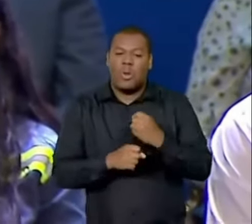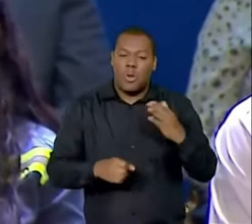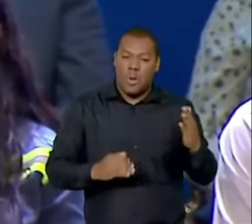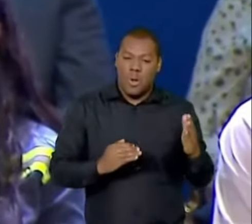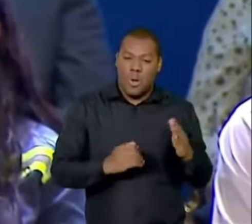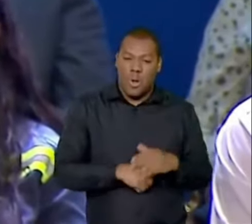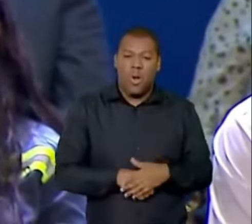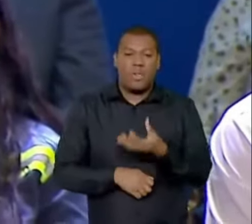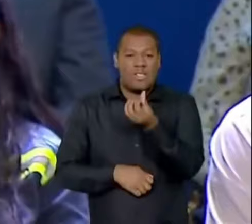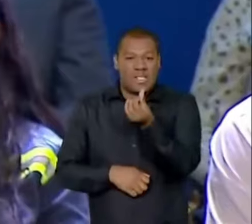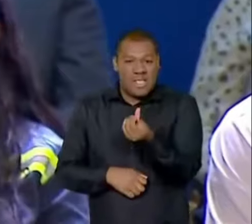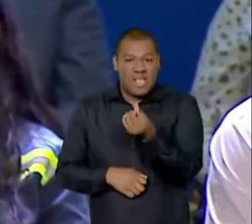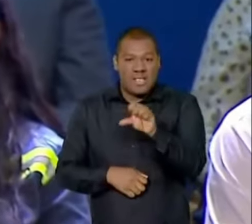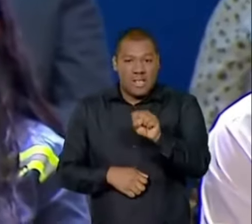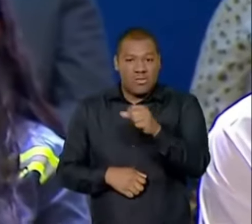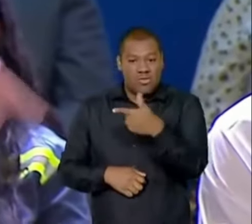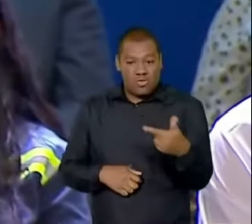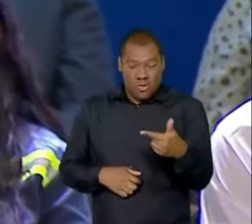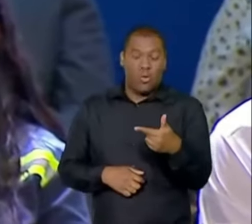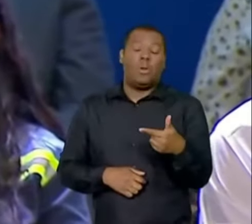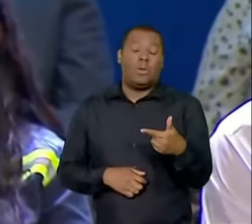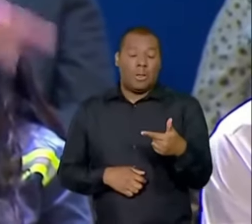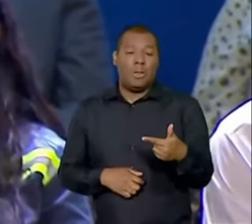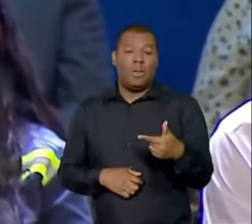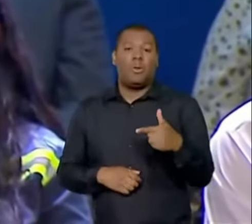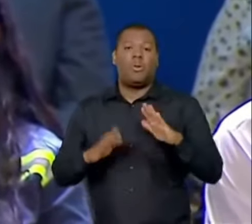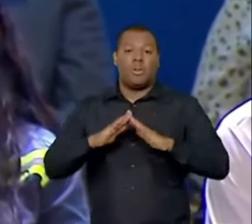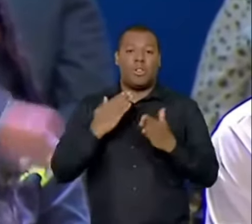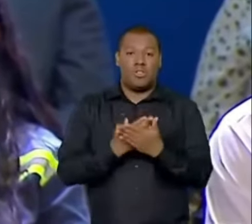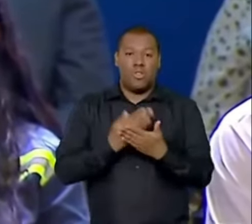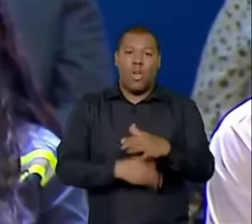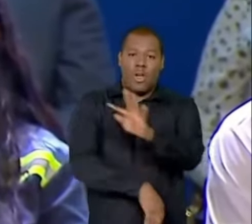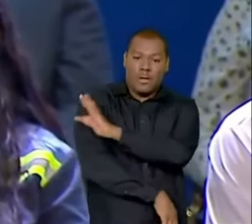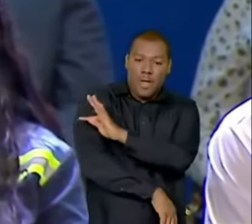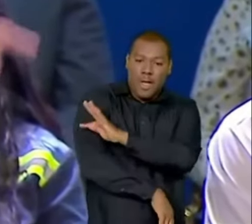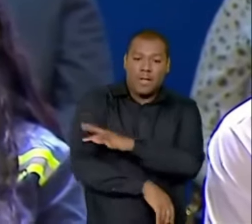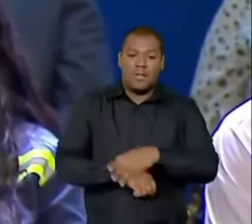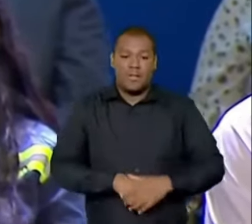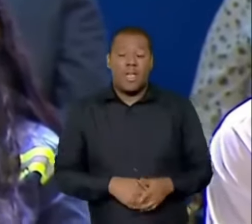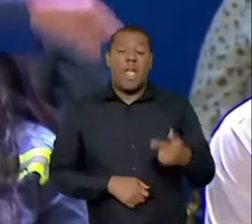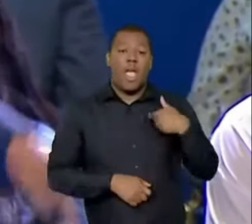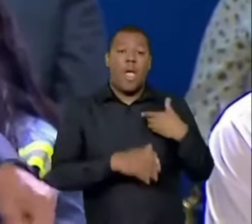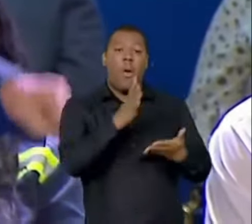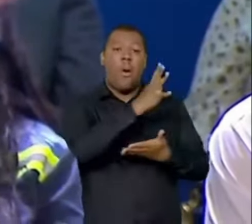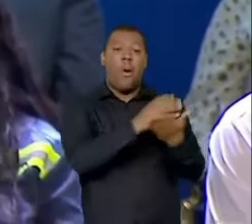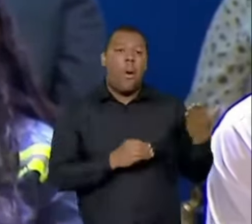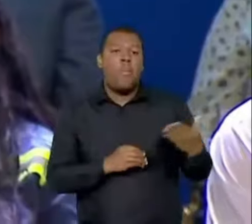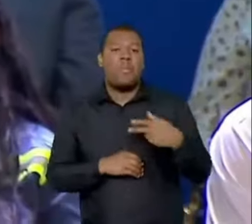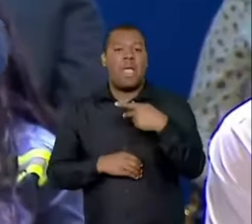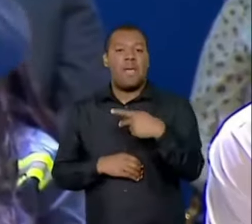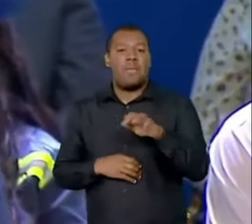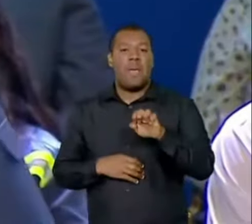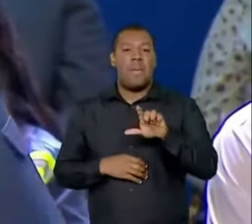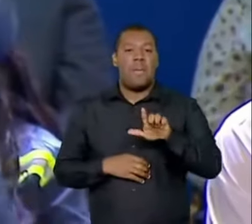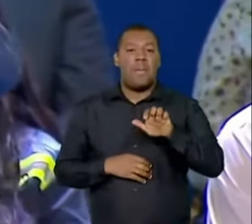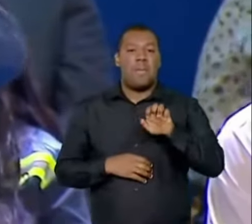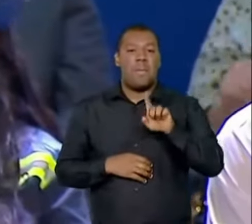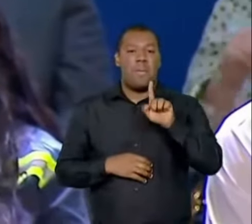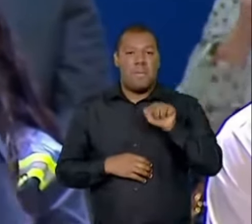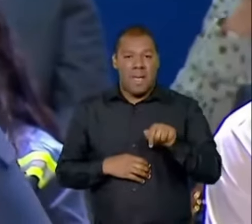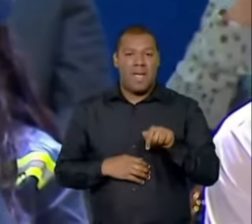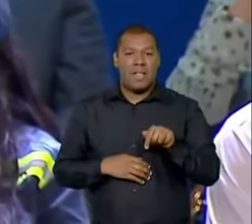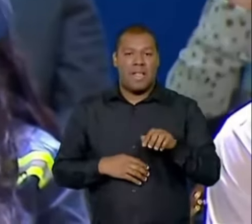governador, que da mesma forma que o Pelé fez migou, que o Romário fez migou, que o Túlio Maravilha fez migou, nós vamos fazer